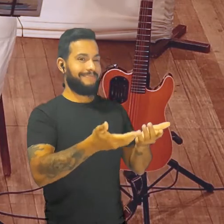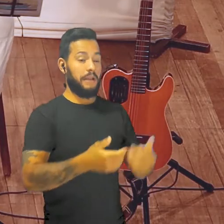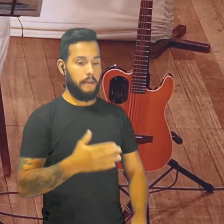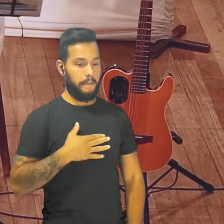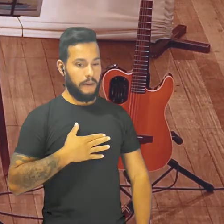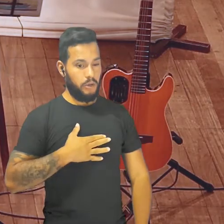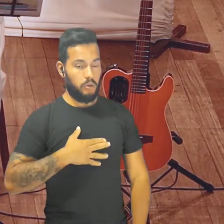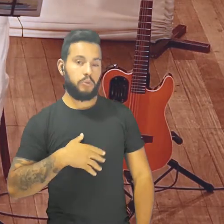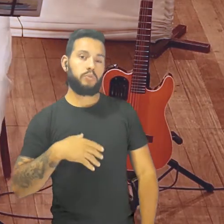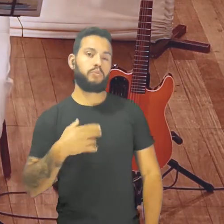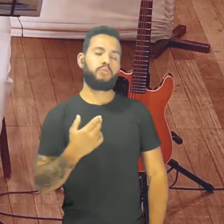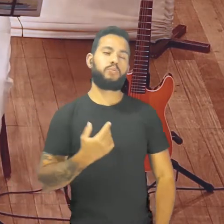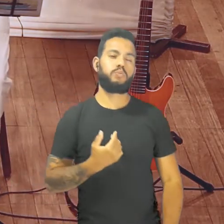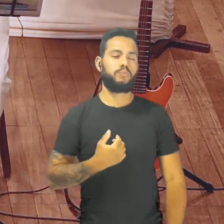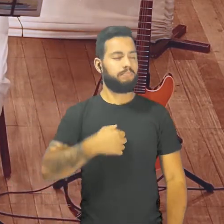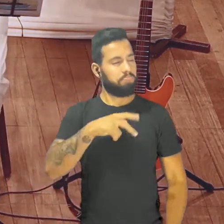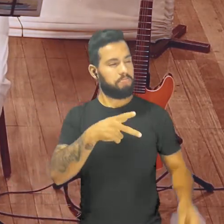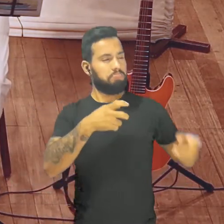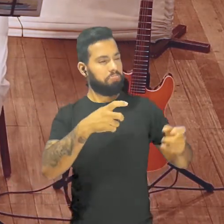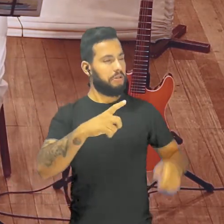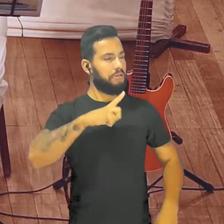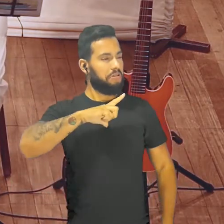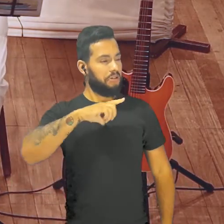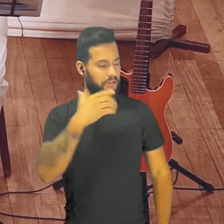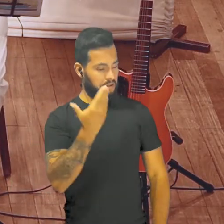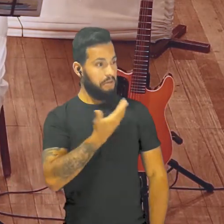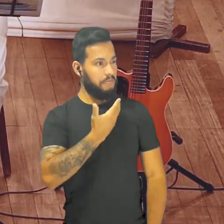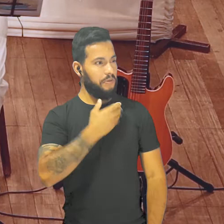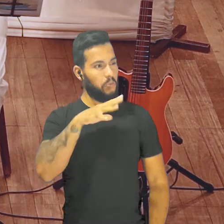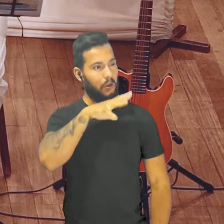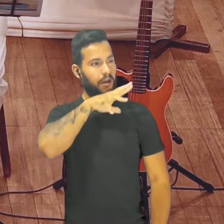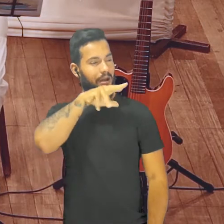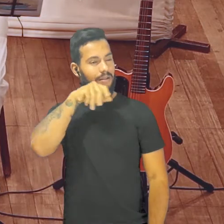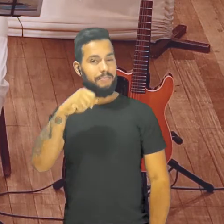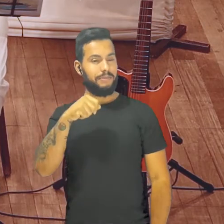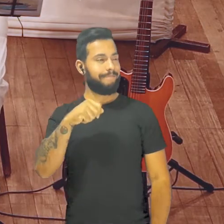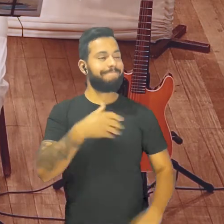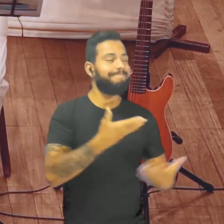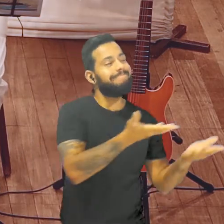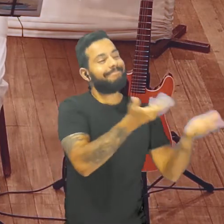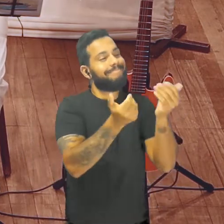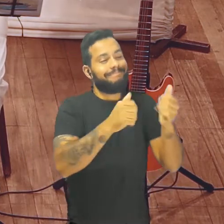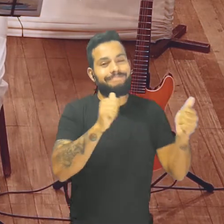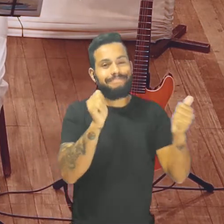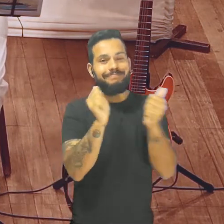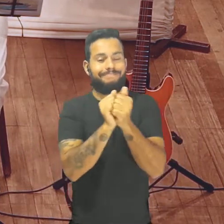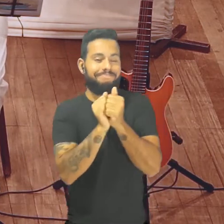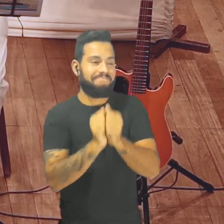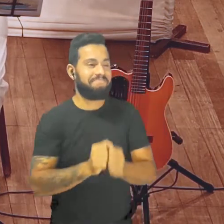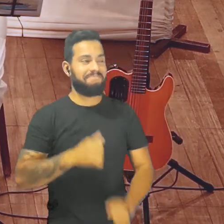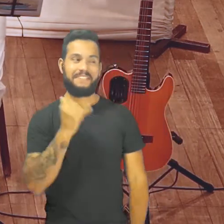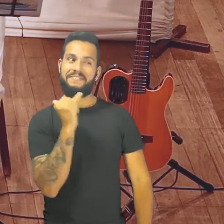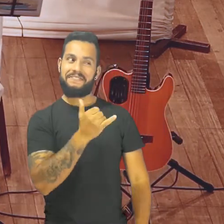Já digo, vejo que tem os animais como amigos. Então venha comigo e lhe conto